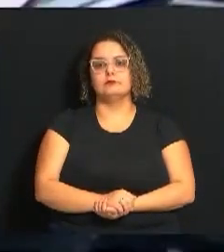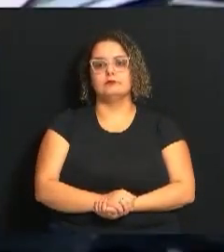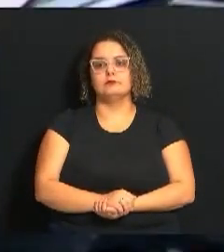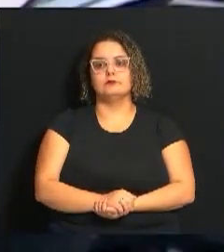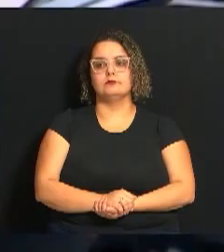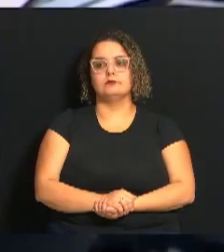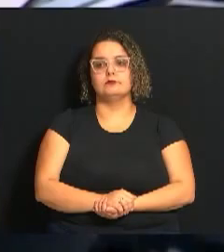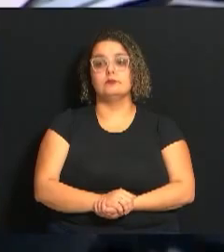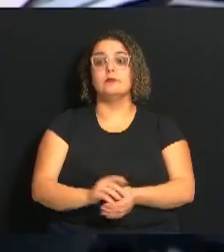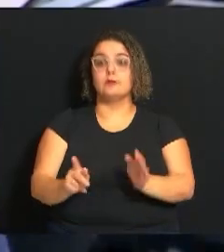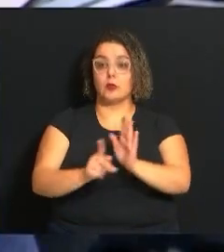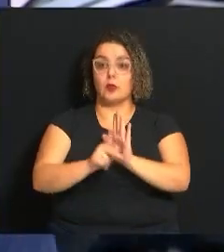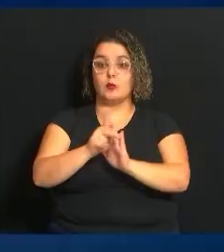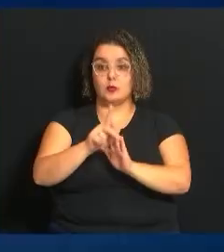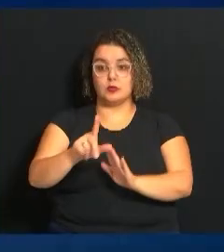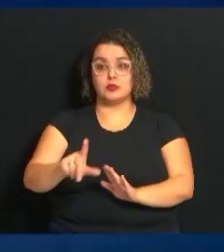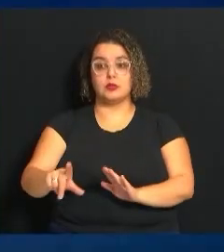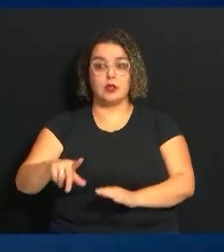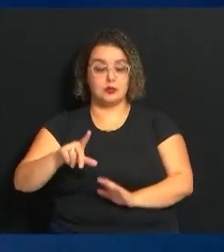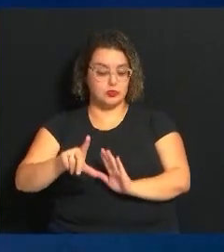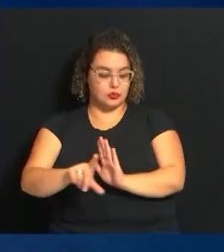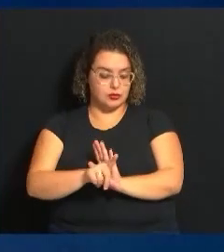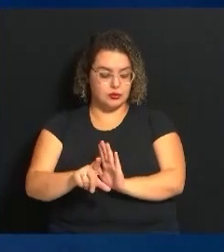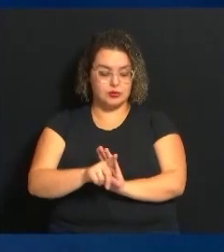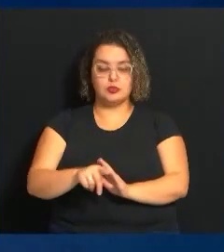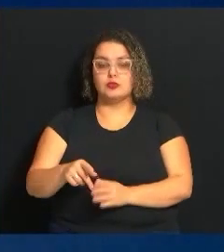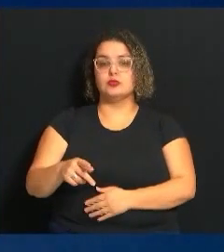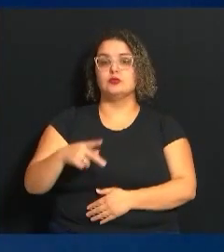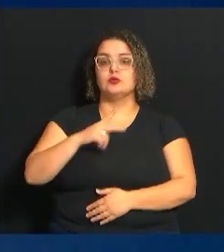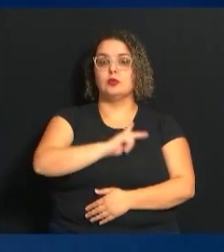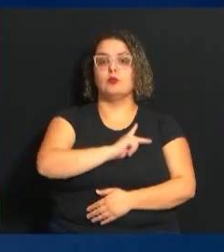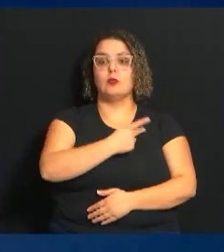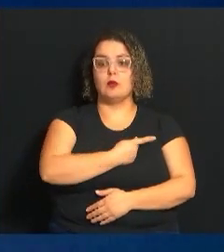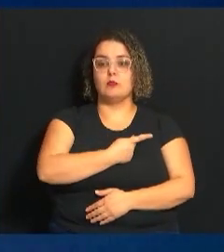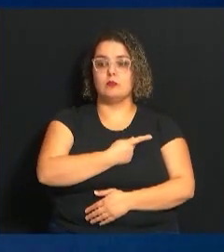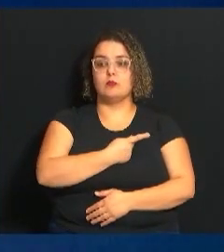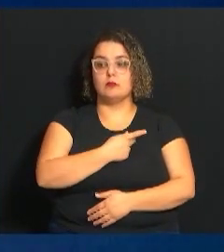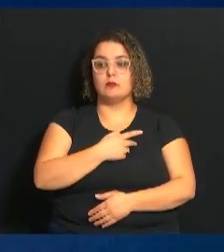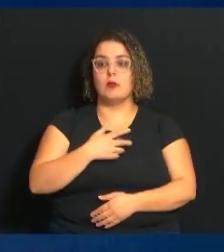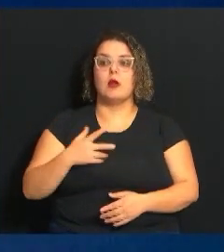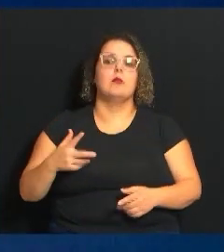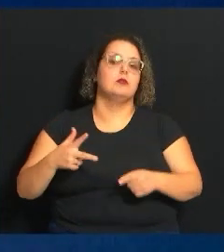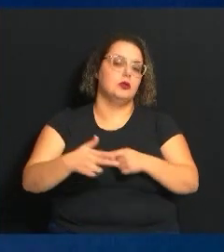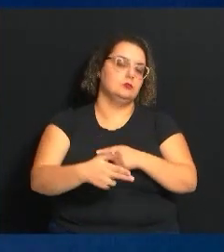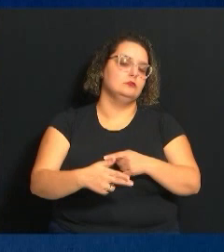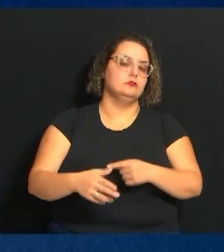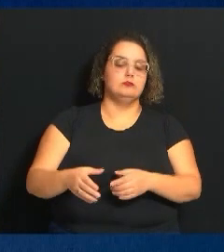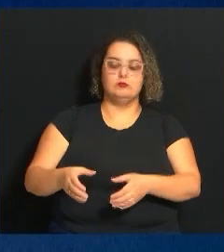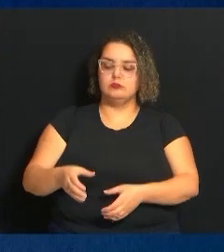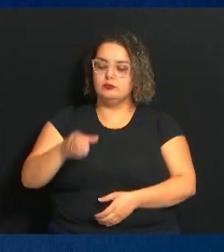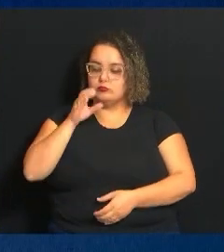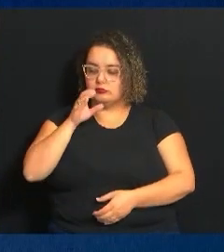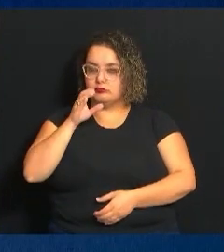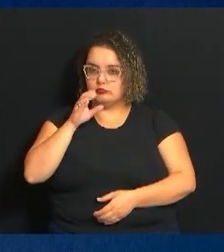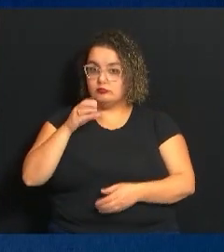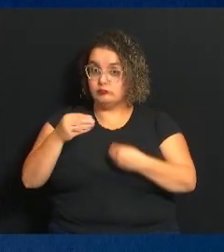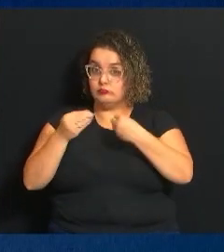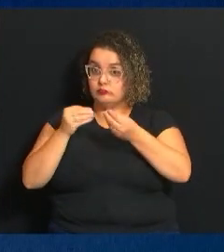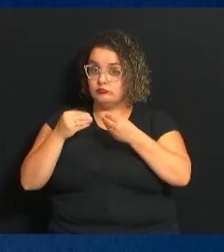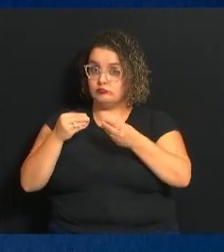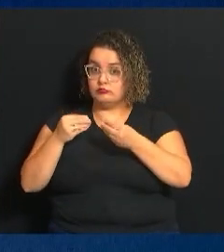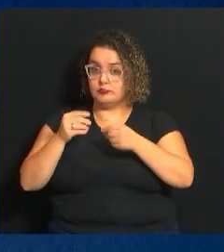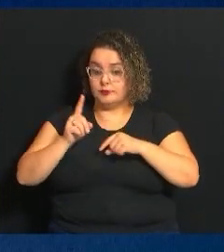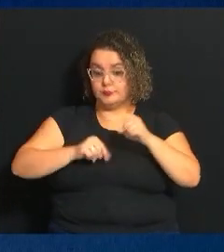O projeto de lei do vereador Paulo Haddad impede a aquisição de copos descartáveis produzidos a partir de derivados